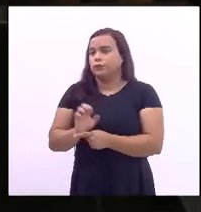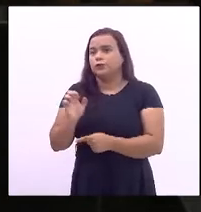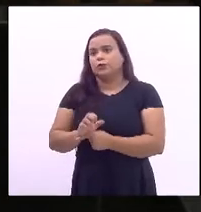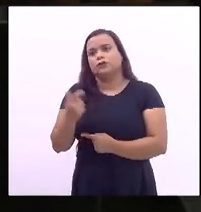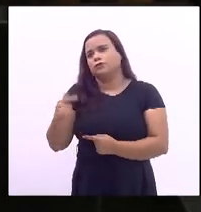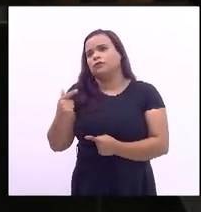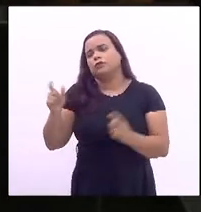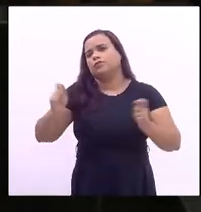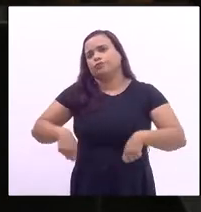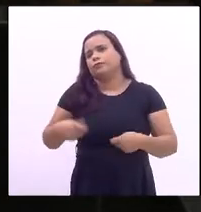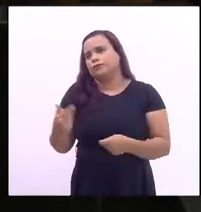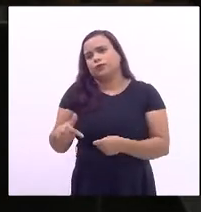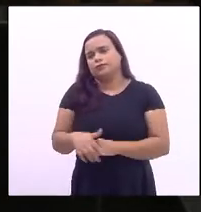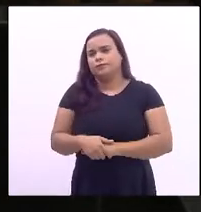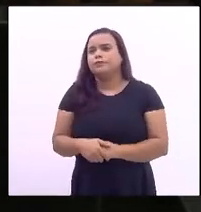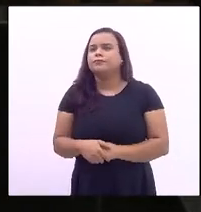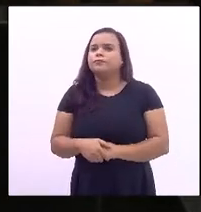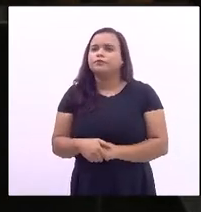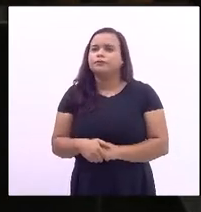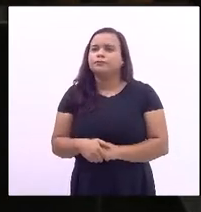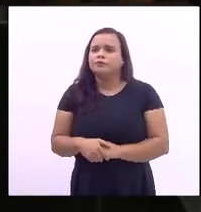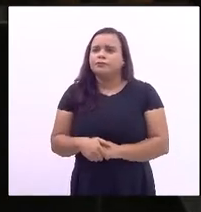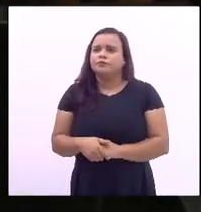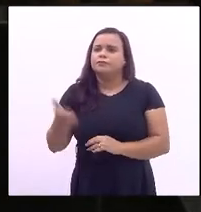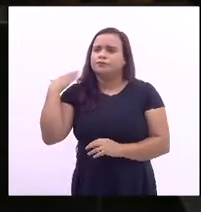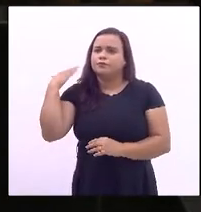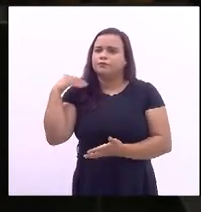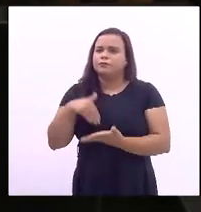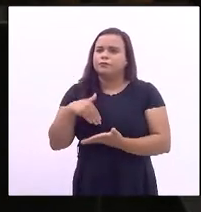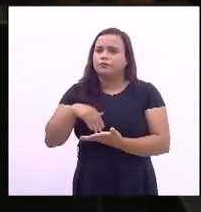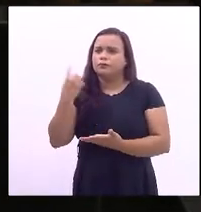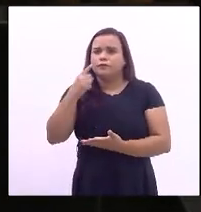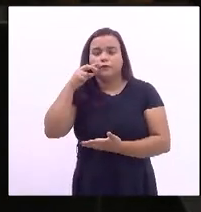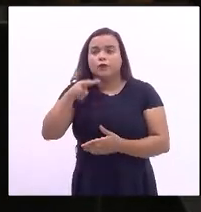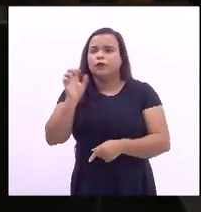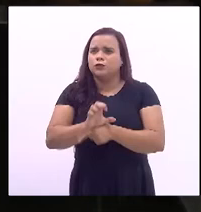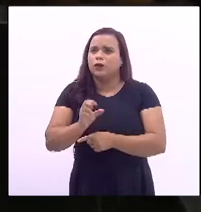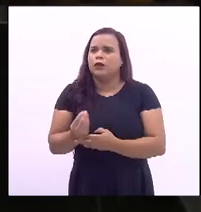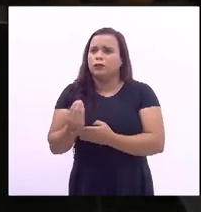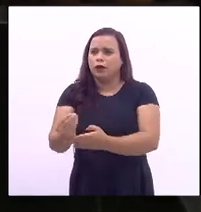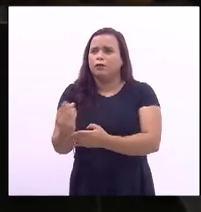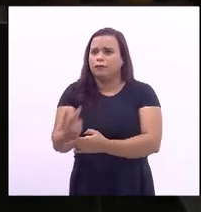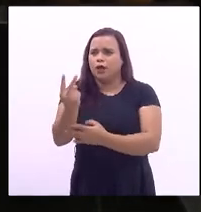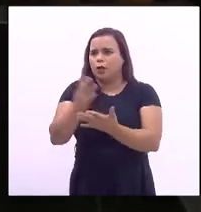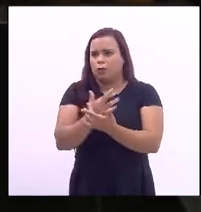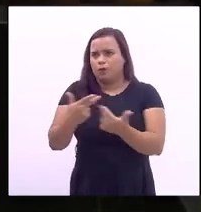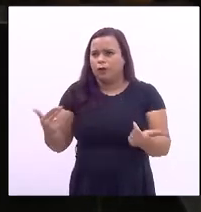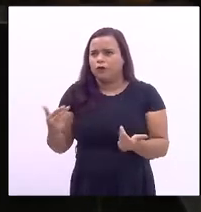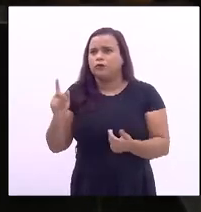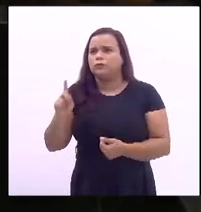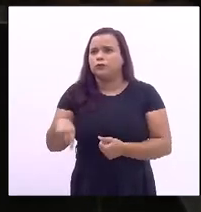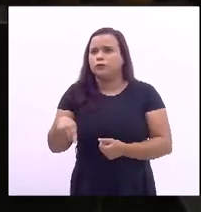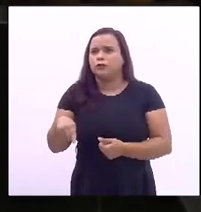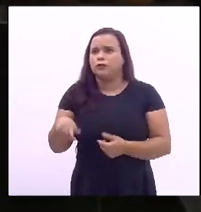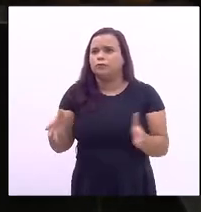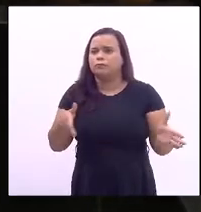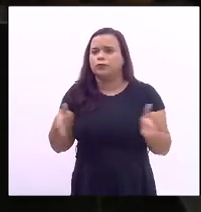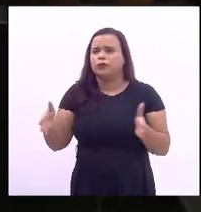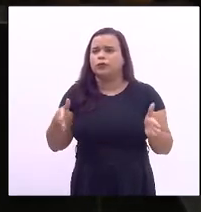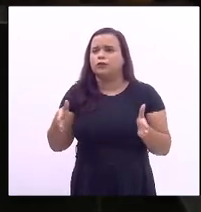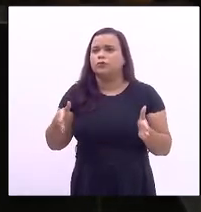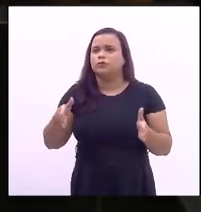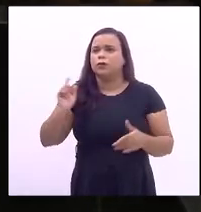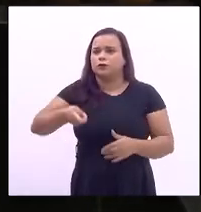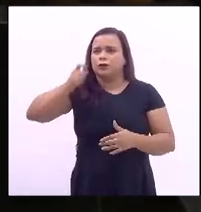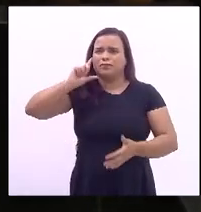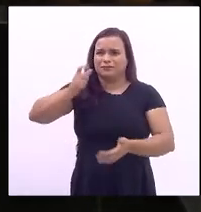não tem essa capacidade a última vez que a gente viu o Estado valorando alguma coisa que foi durante o leilão